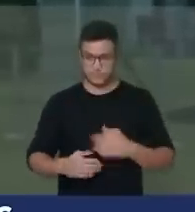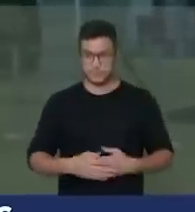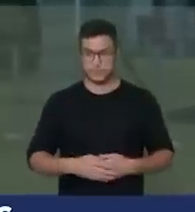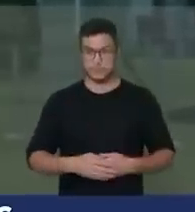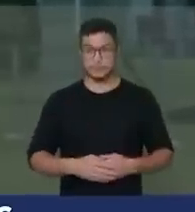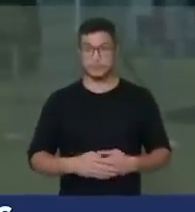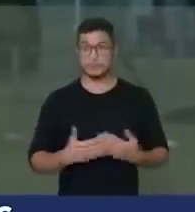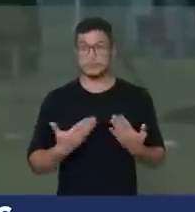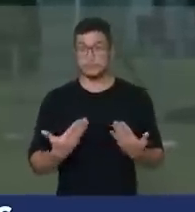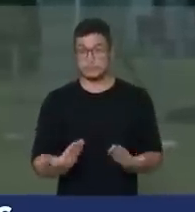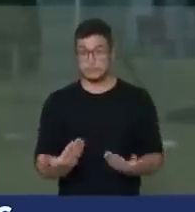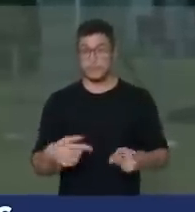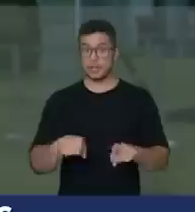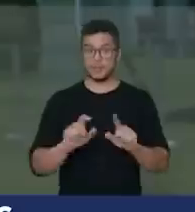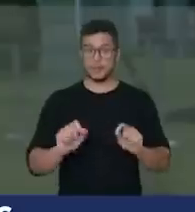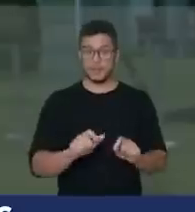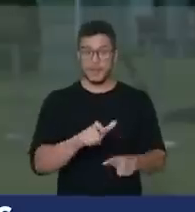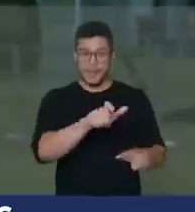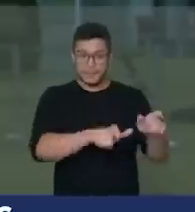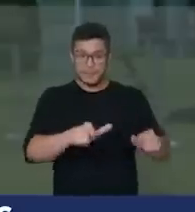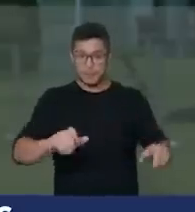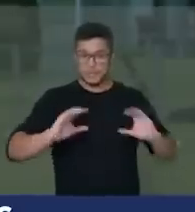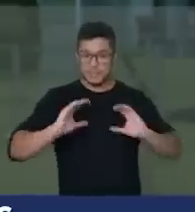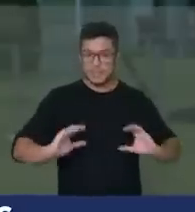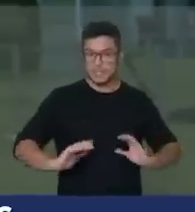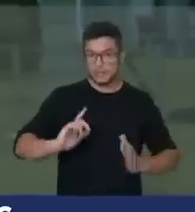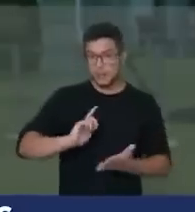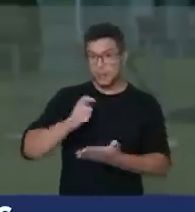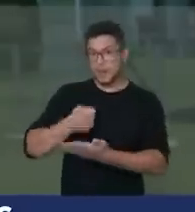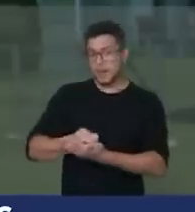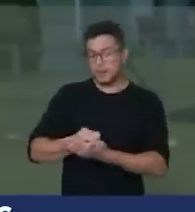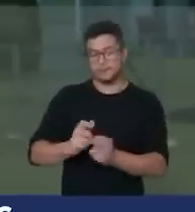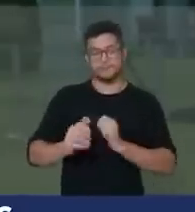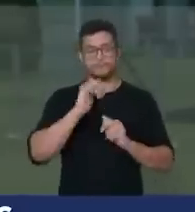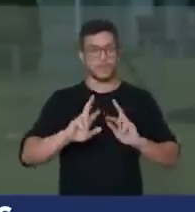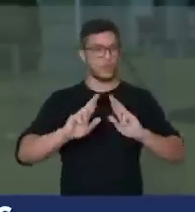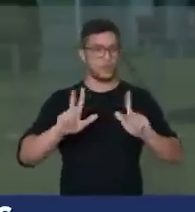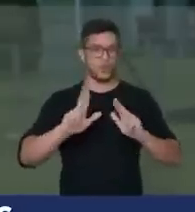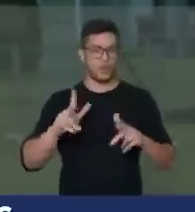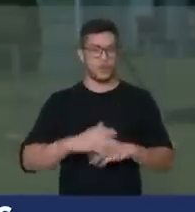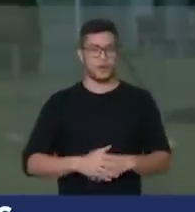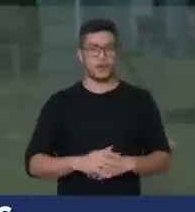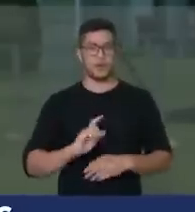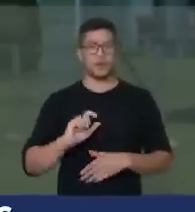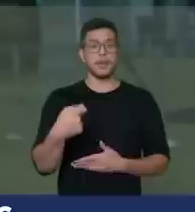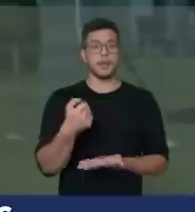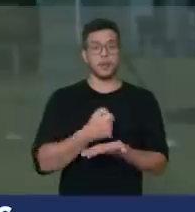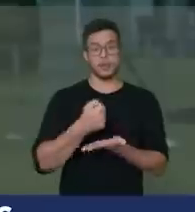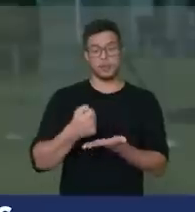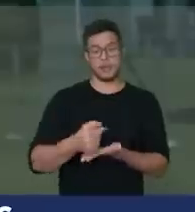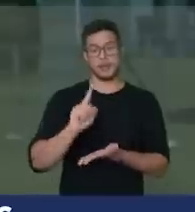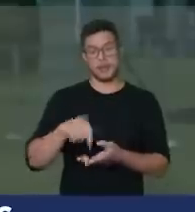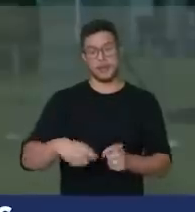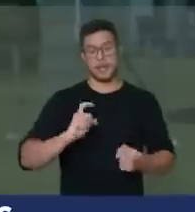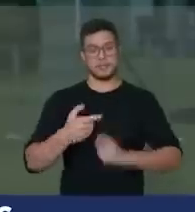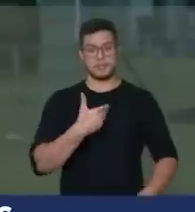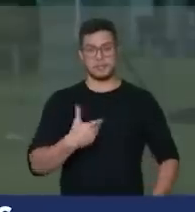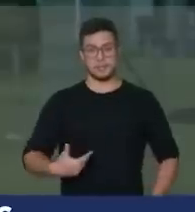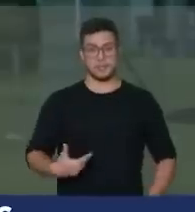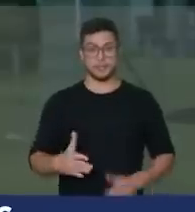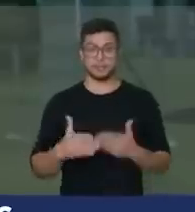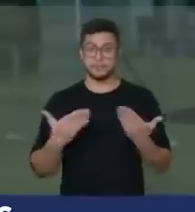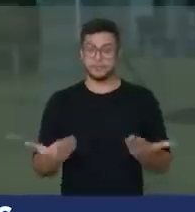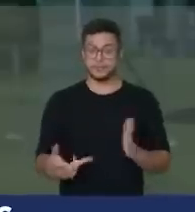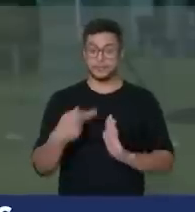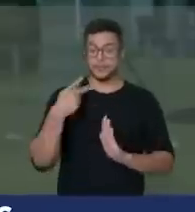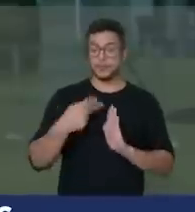que é o consumidor que vai pagar a conta é um absurdo, porque a administração pública é quem contrata. Esse projeto, ele visa duas coisas basicamente: fazer